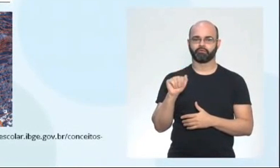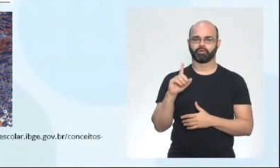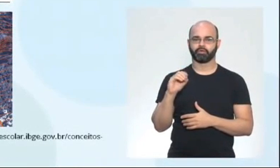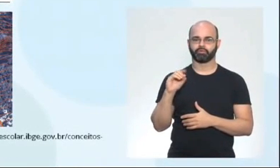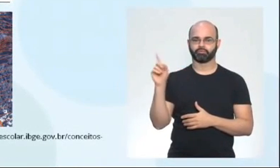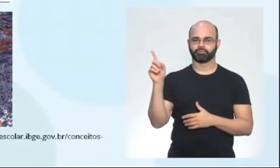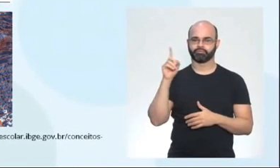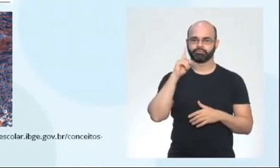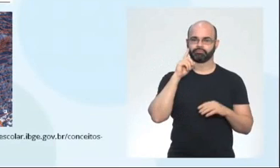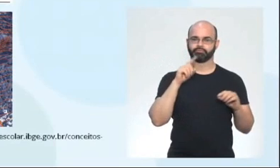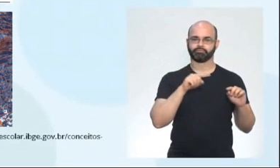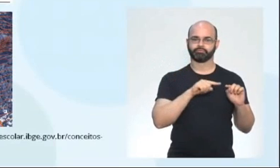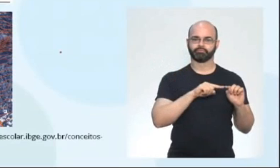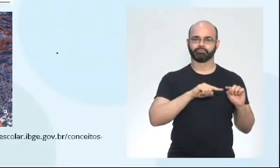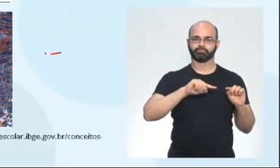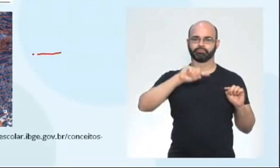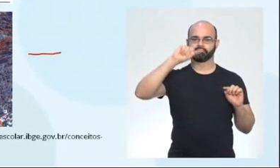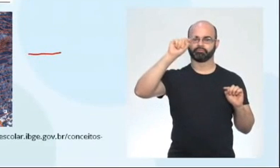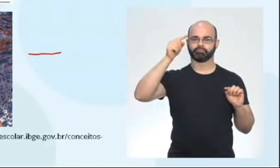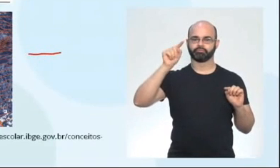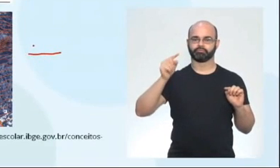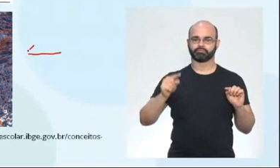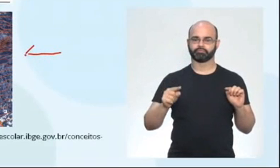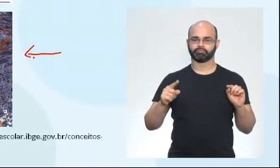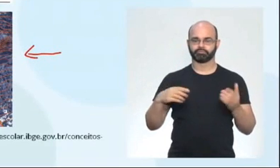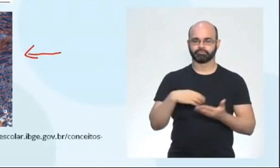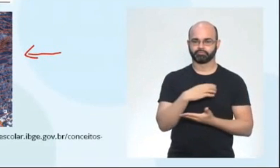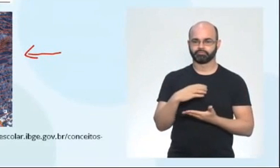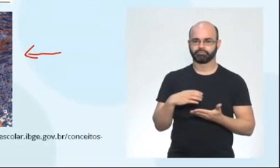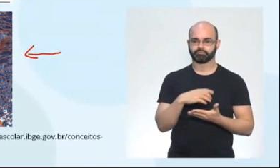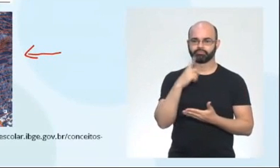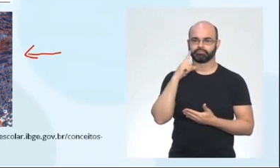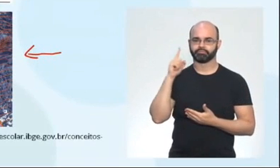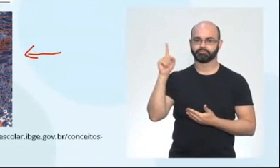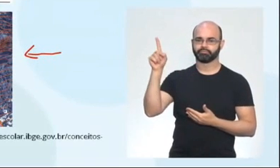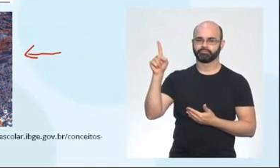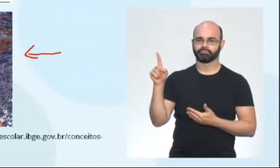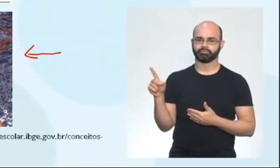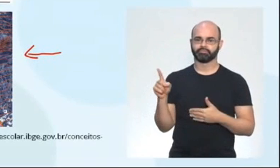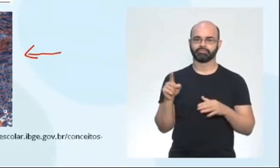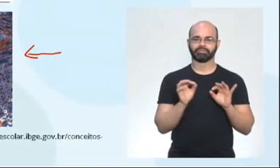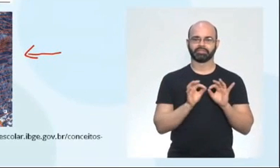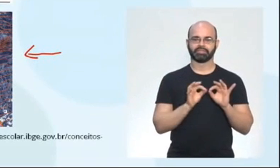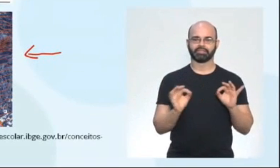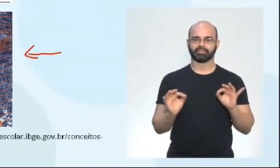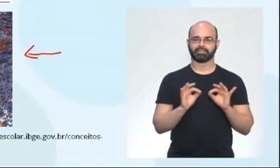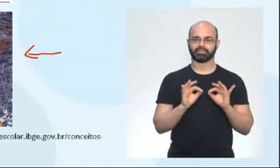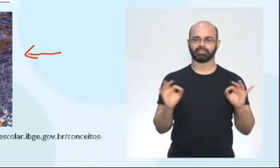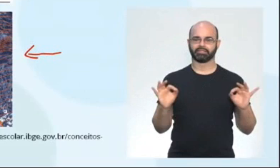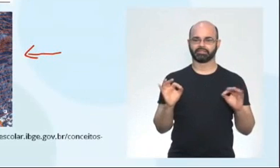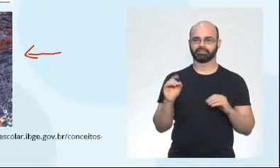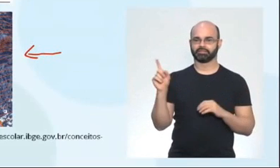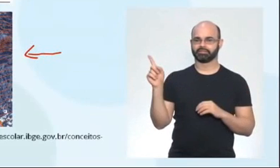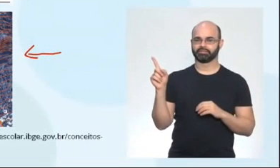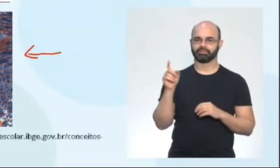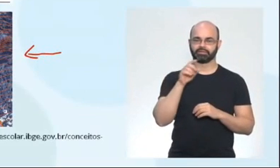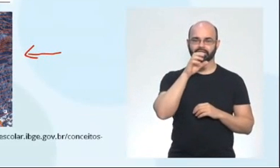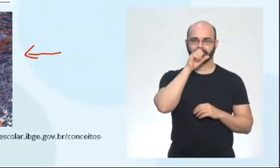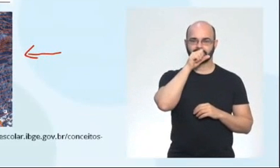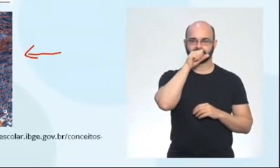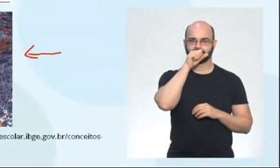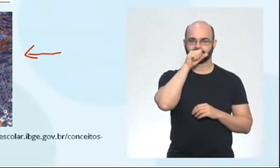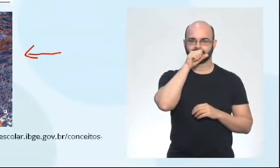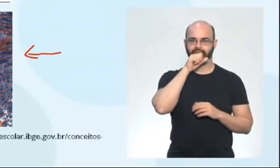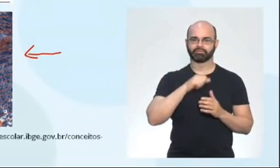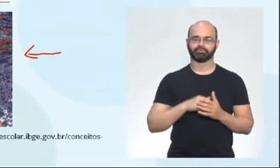topográfico para a carta topográfica com essas linhas que estão aí em laranja, mostrando